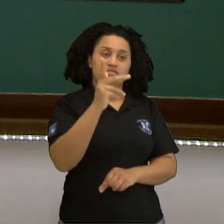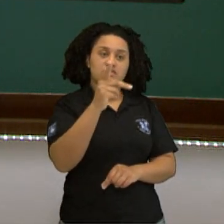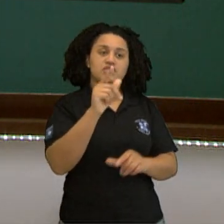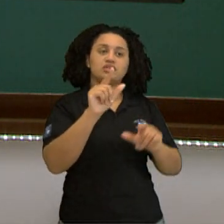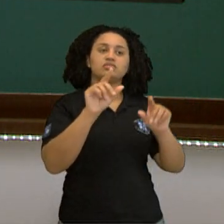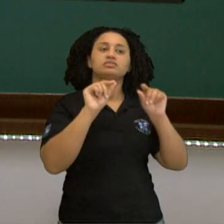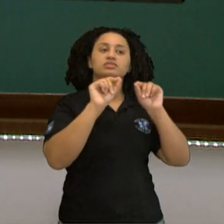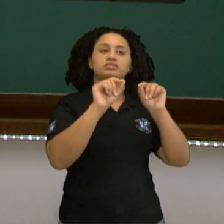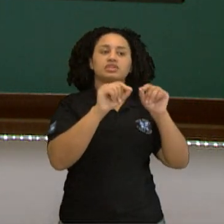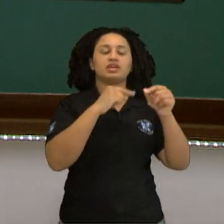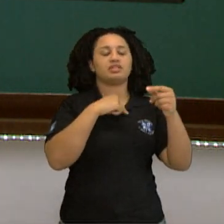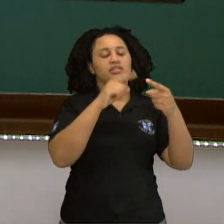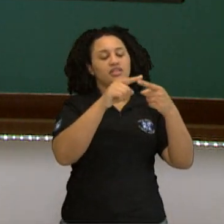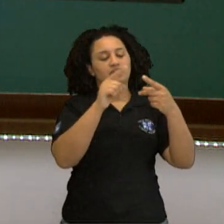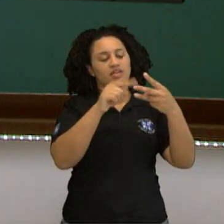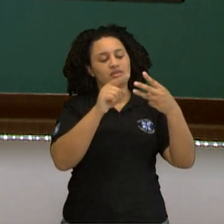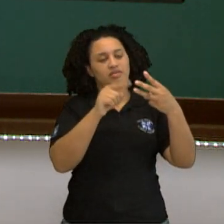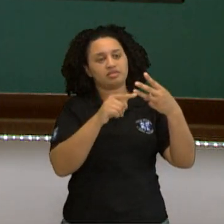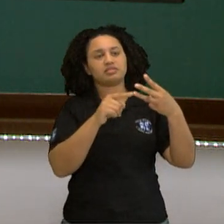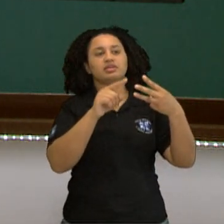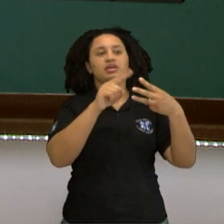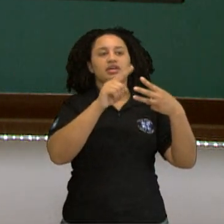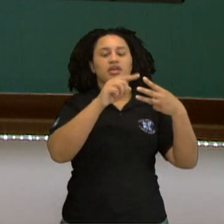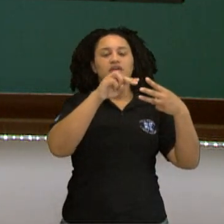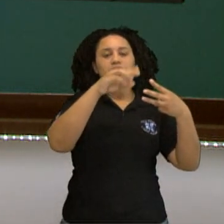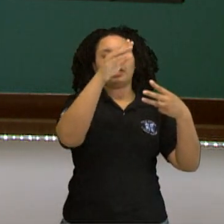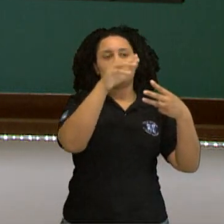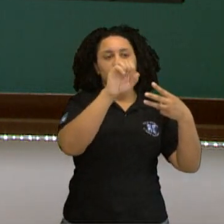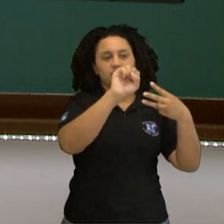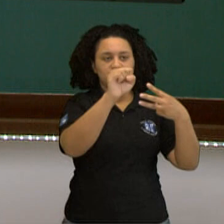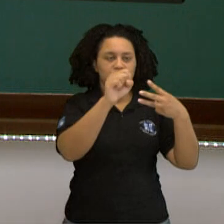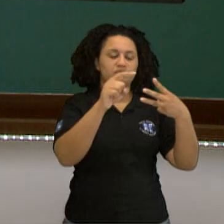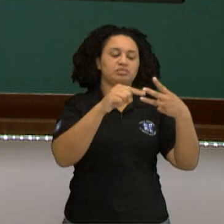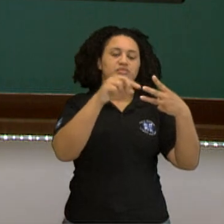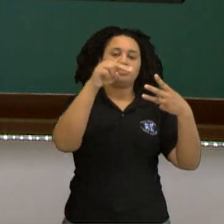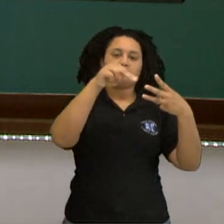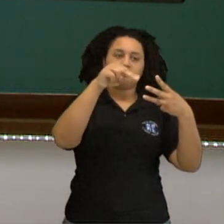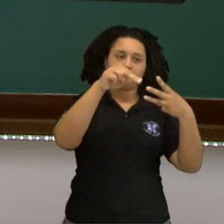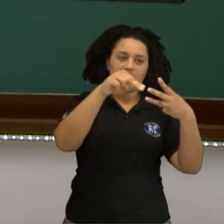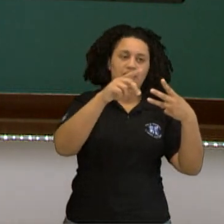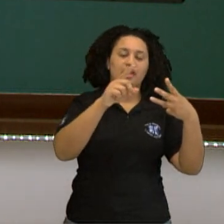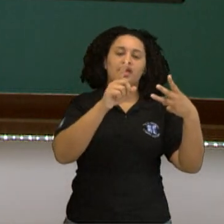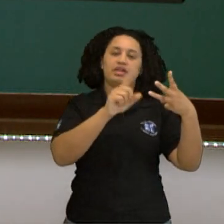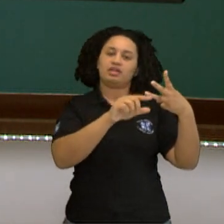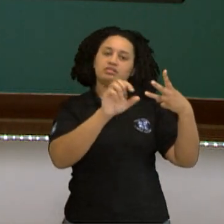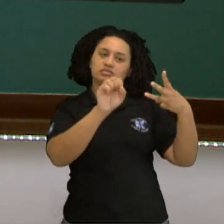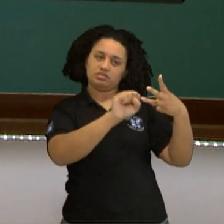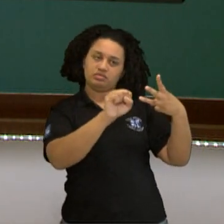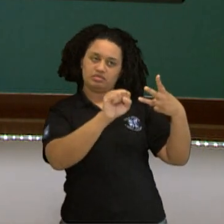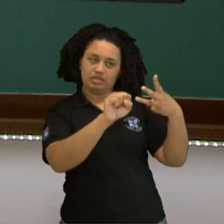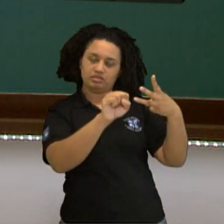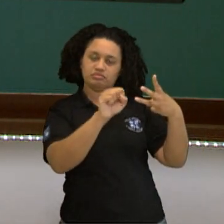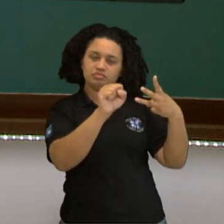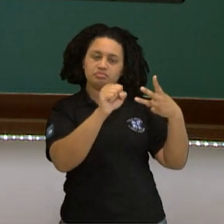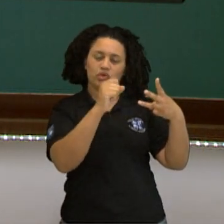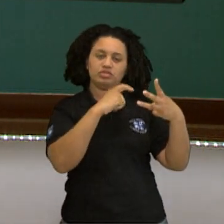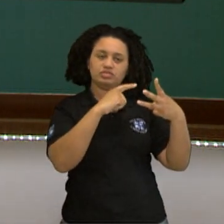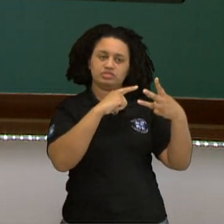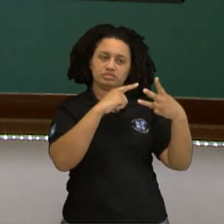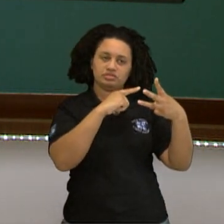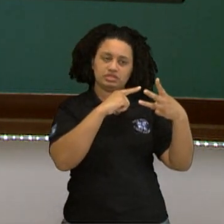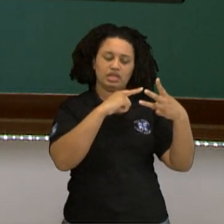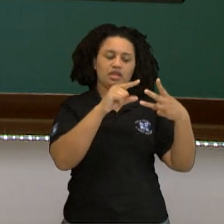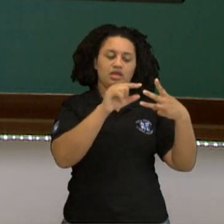de medida a questão da variação da velocidade, que seria em metros por segundo. Nós teríamos a questão do deslocamento como metros e